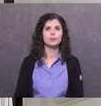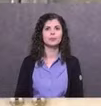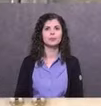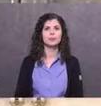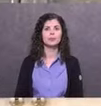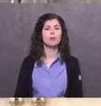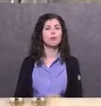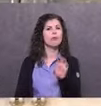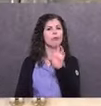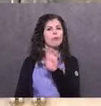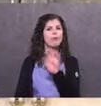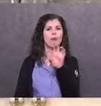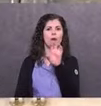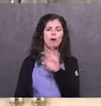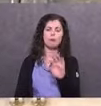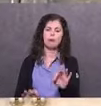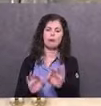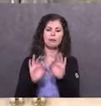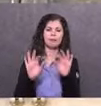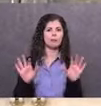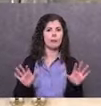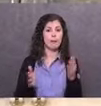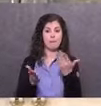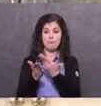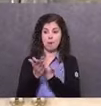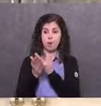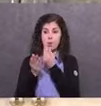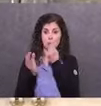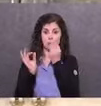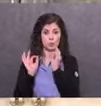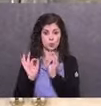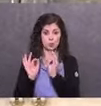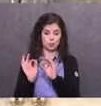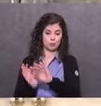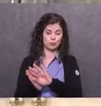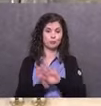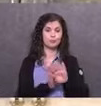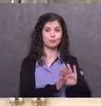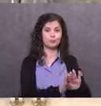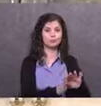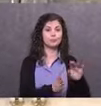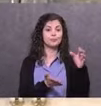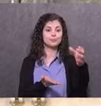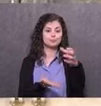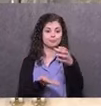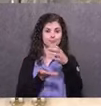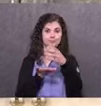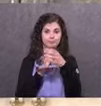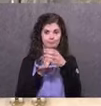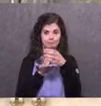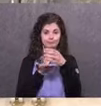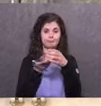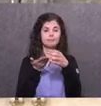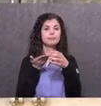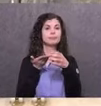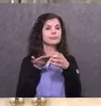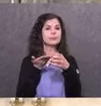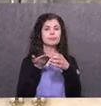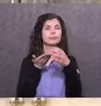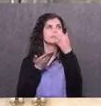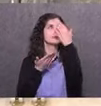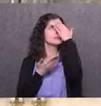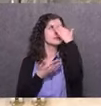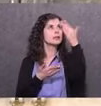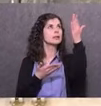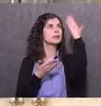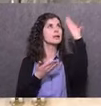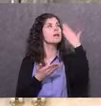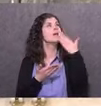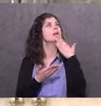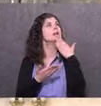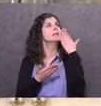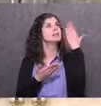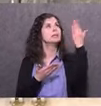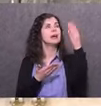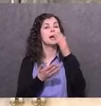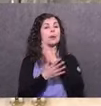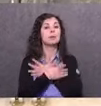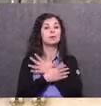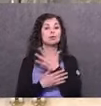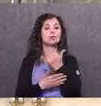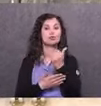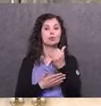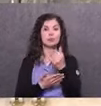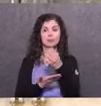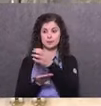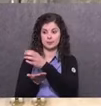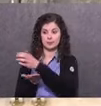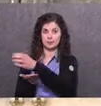De igual modo, no fim da ceia, tomou o cálice, dando graças, deu aos seus discípulos, dizendo: